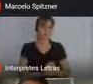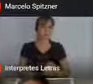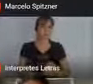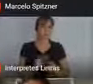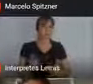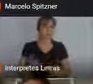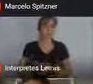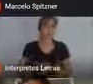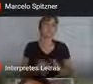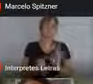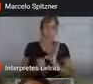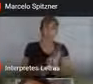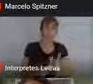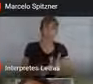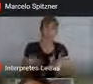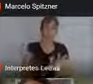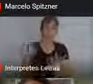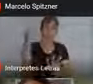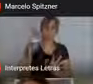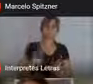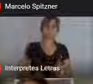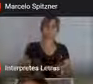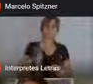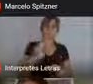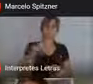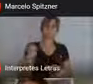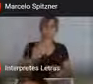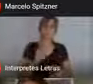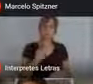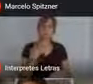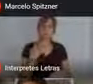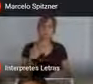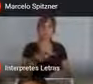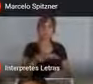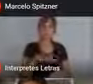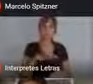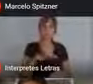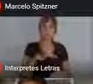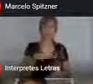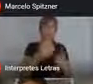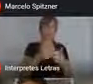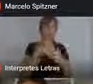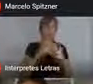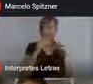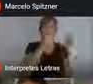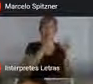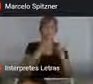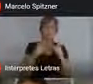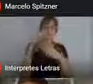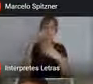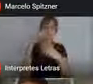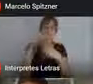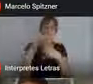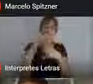essa riqueza, da variedade linguística na nossa região, como em qualquer outra região, do país e do